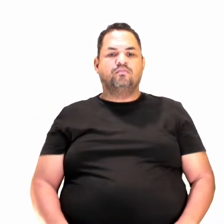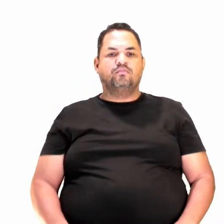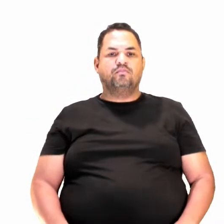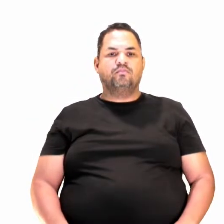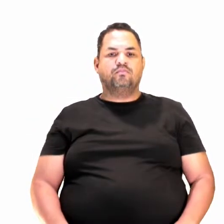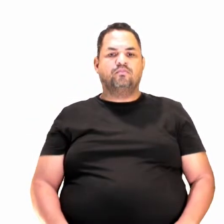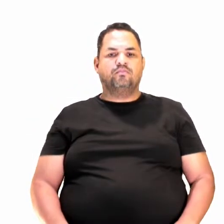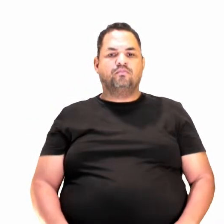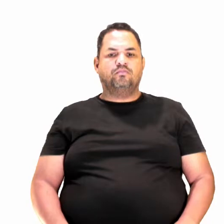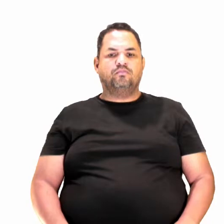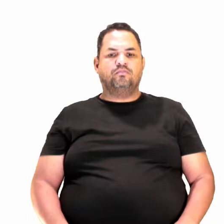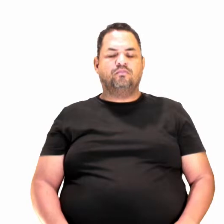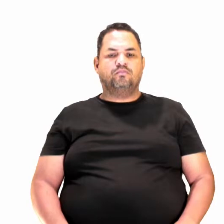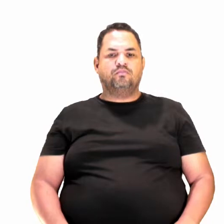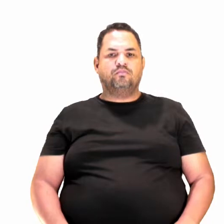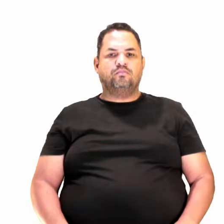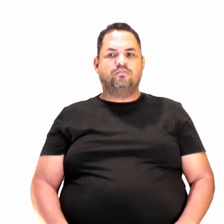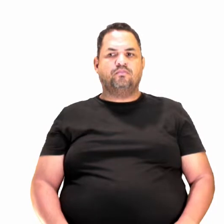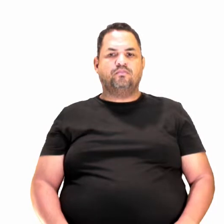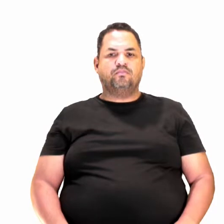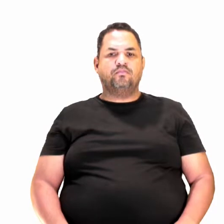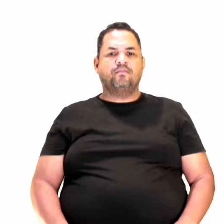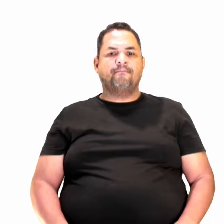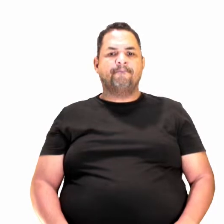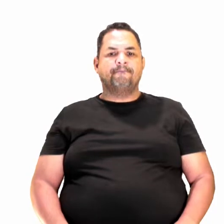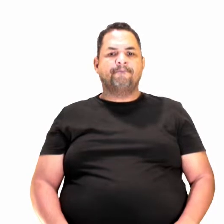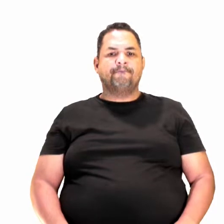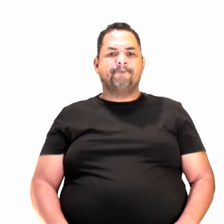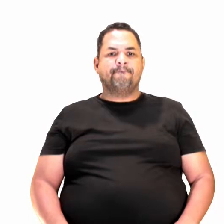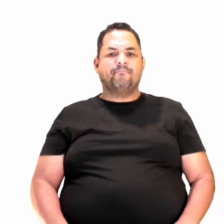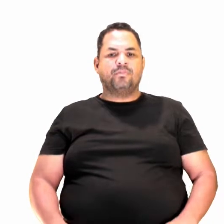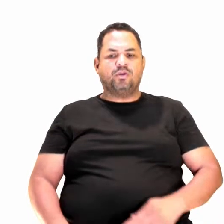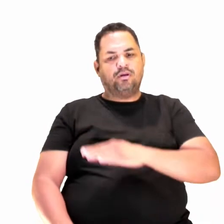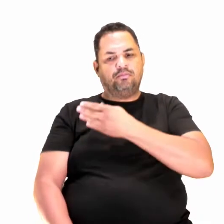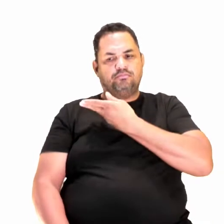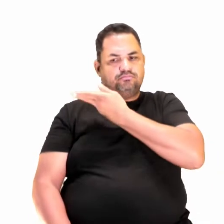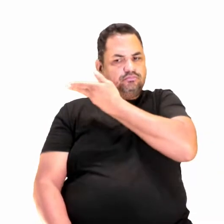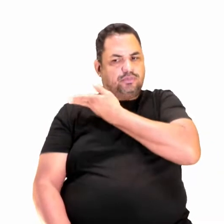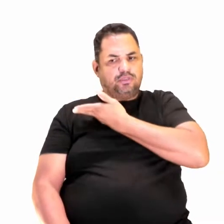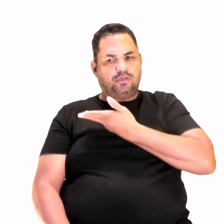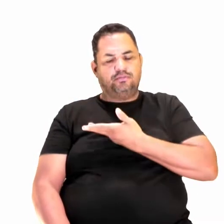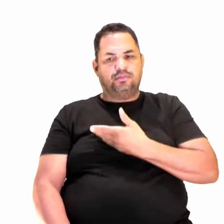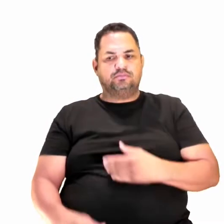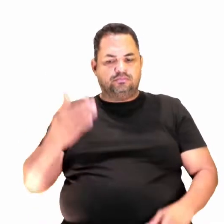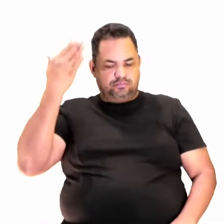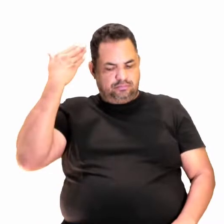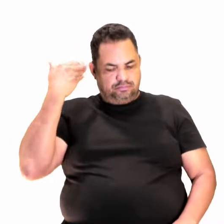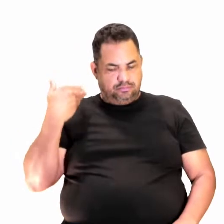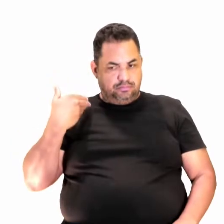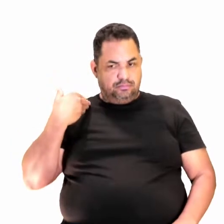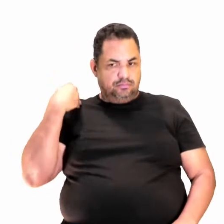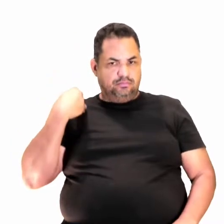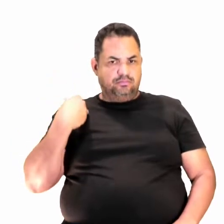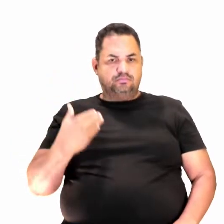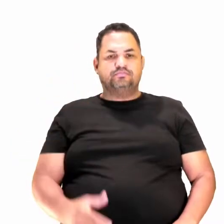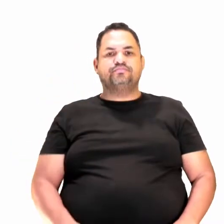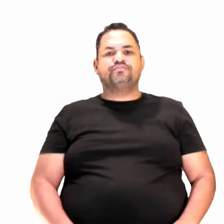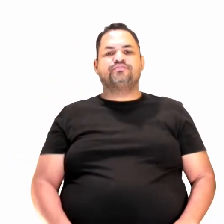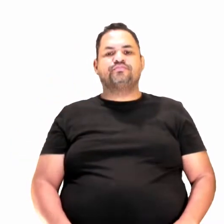estatura média. Se ela não é alta, ela é medium high ou ela seria pequena. Mas no caso aqui, medium high. Então já aprenderam aí a